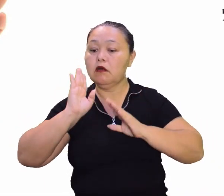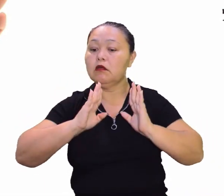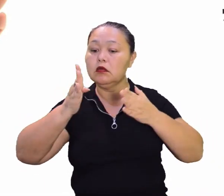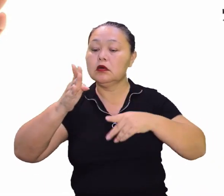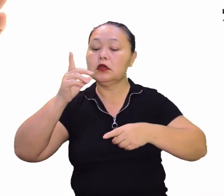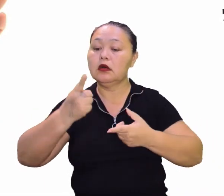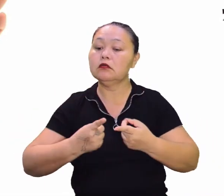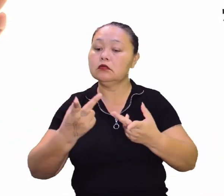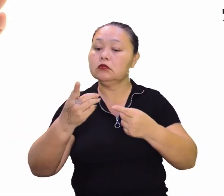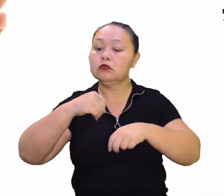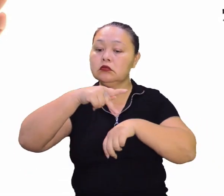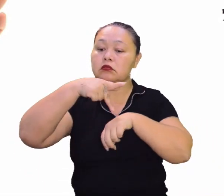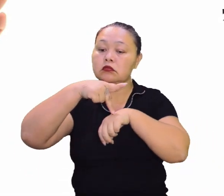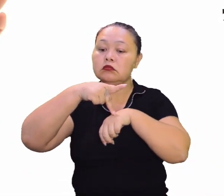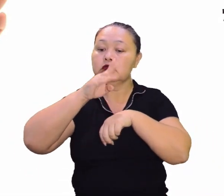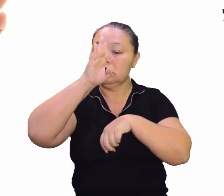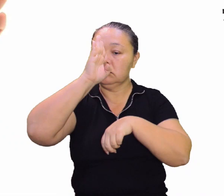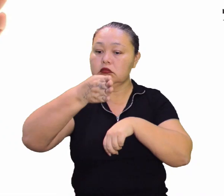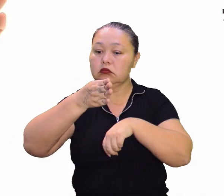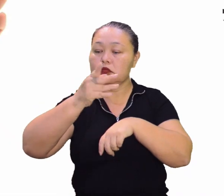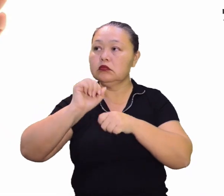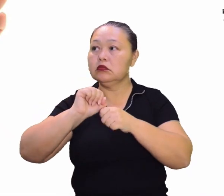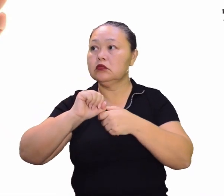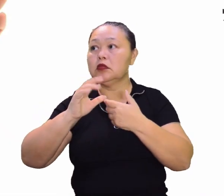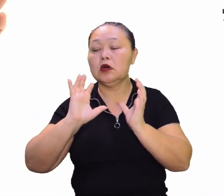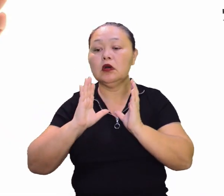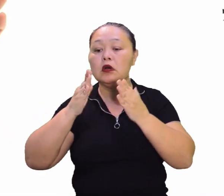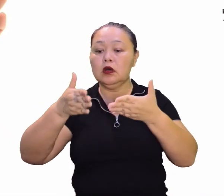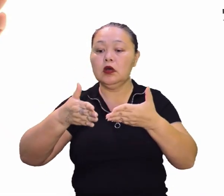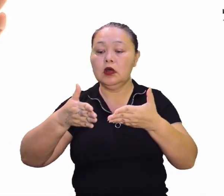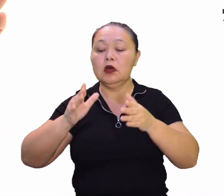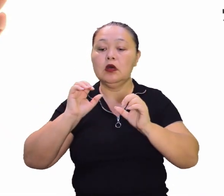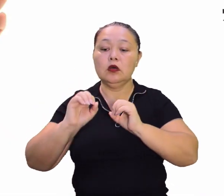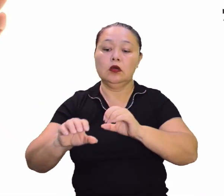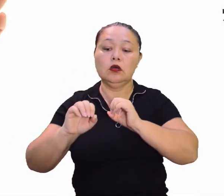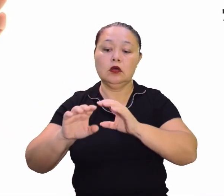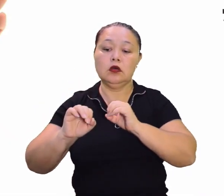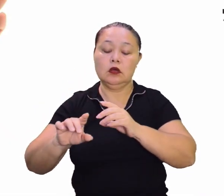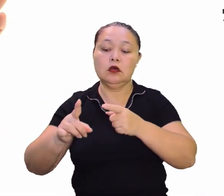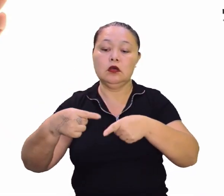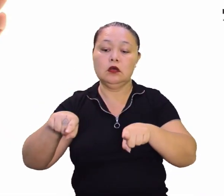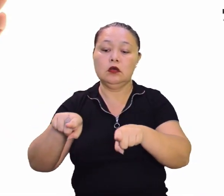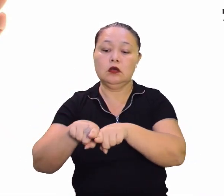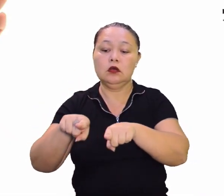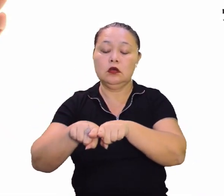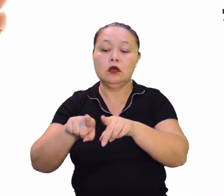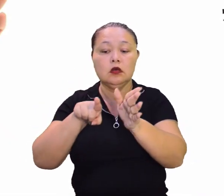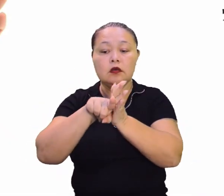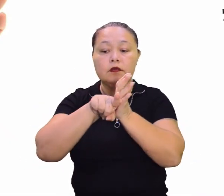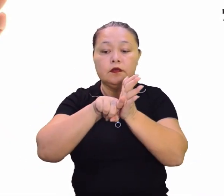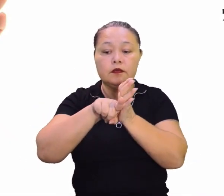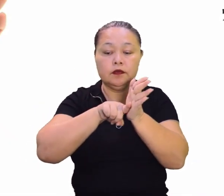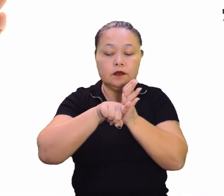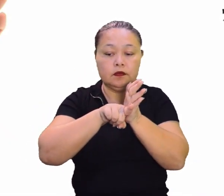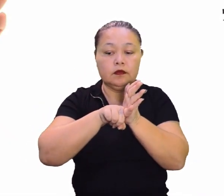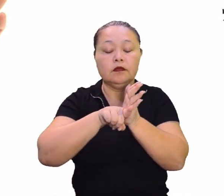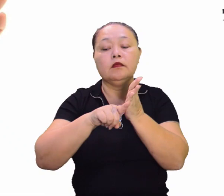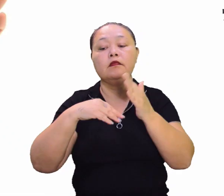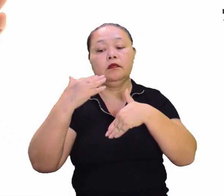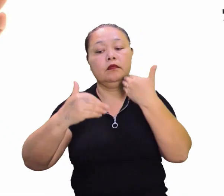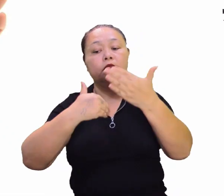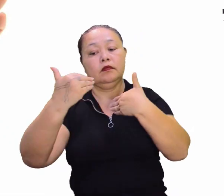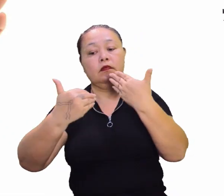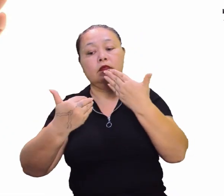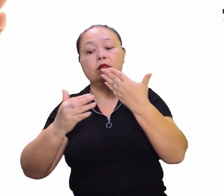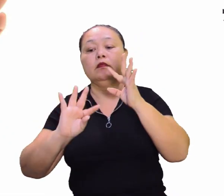exportação. E ele priorizou esse investimento em educação e pesquisa e